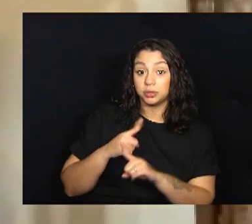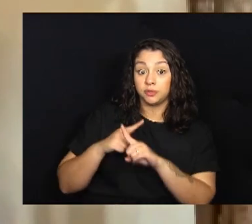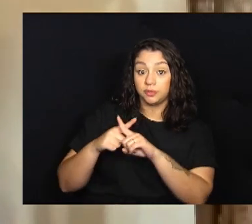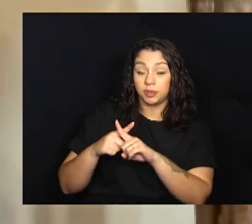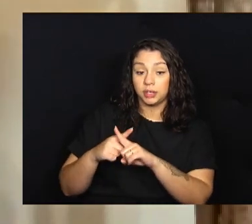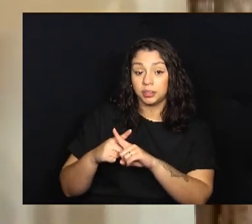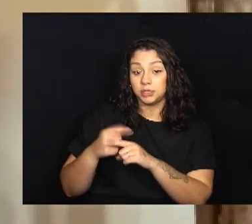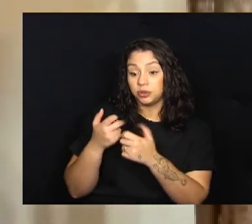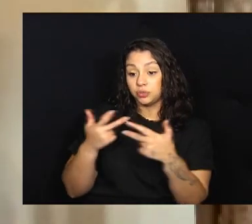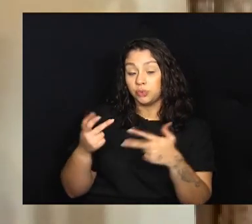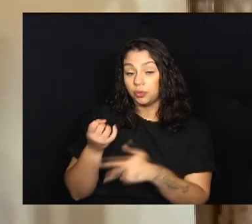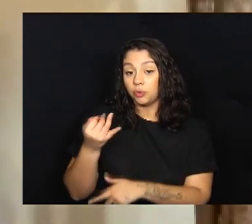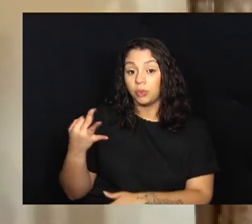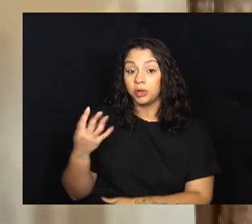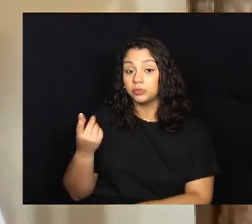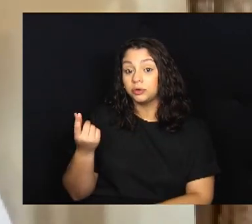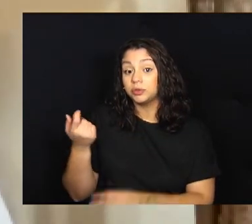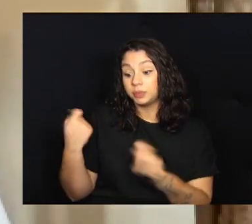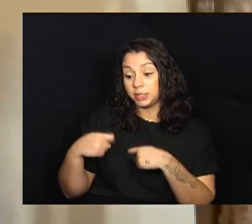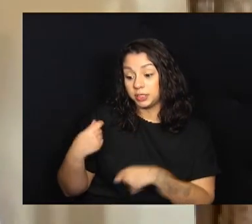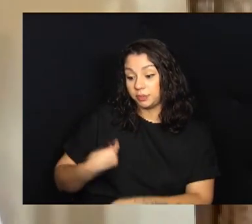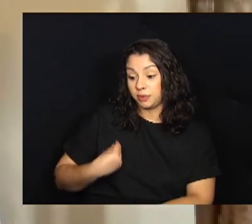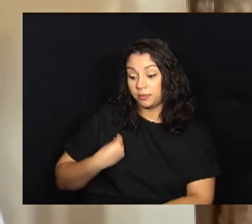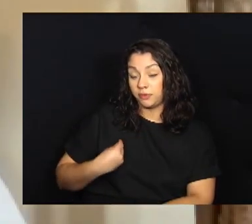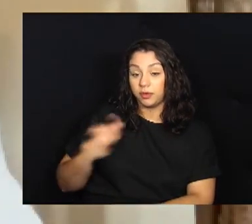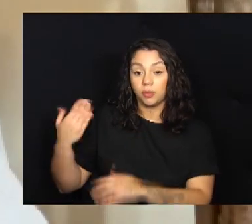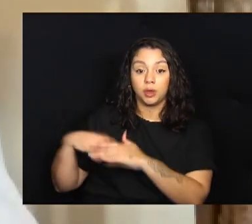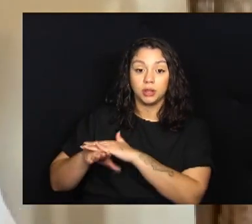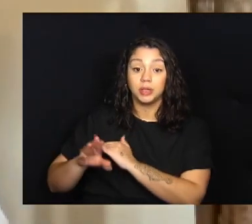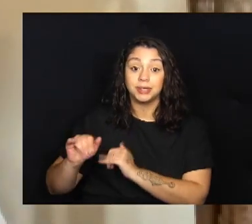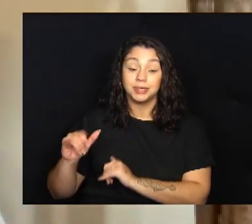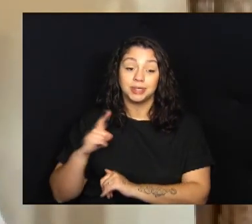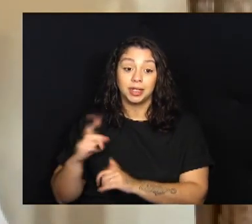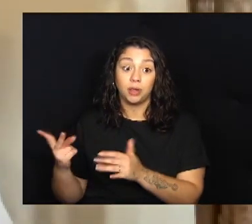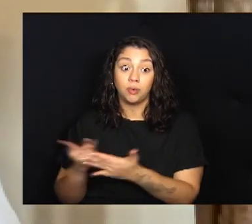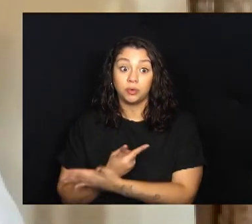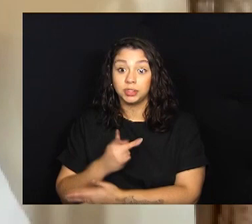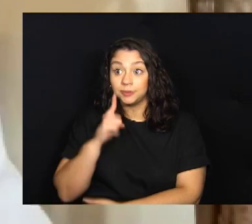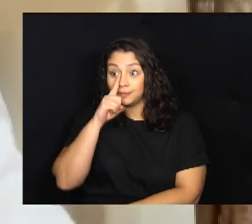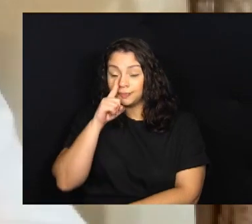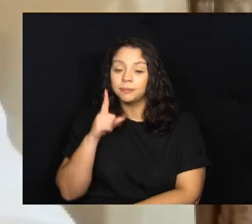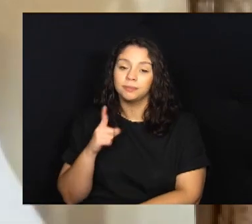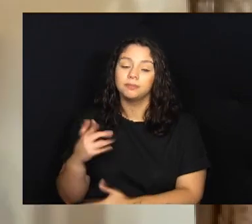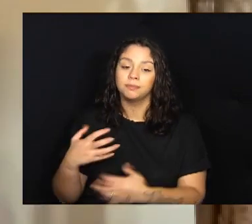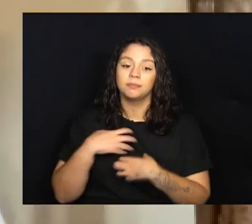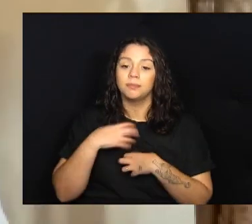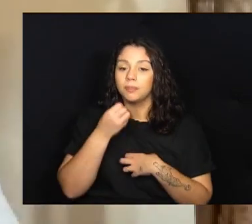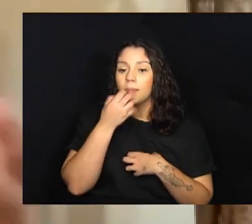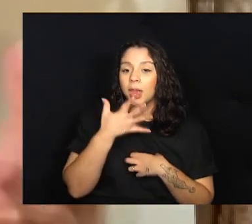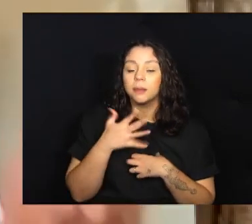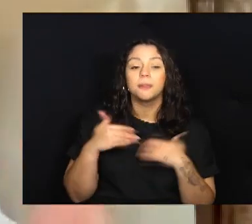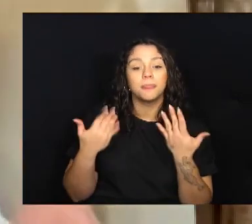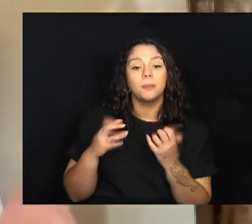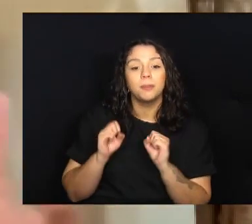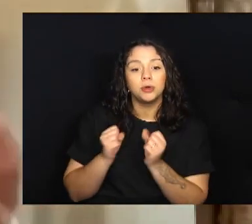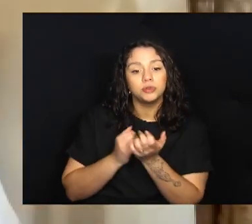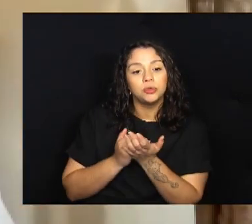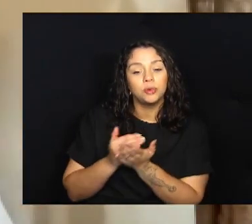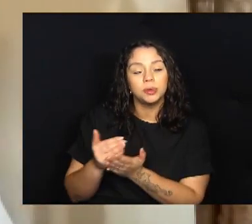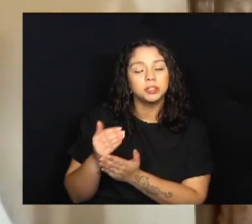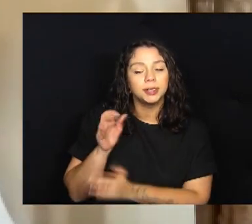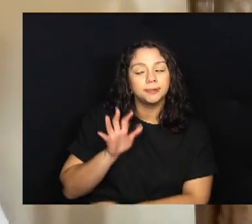para viver armazenado, para que caso chegue algum imprevisto, você esteja bem. Então você pode começar fazendo esse